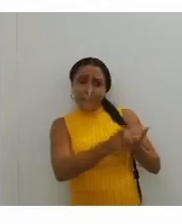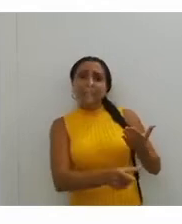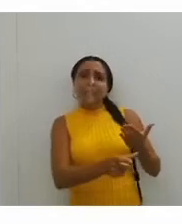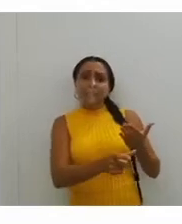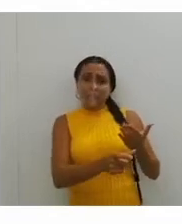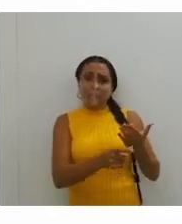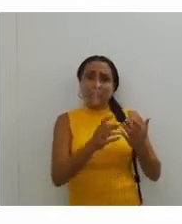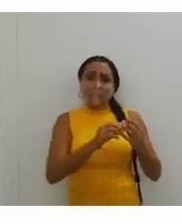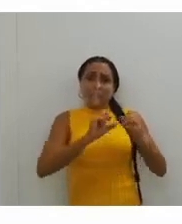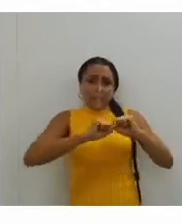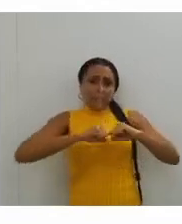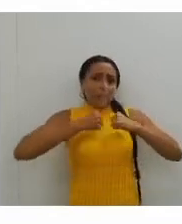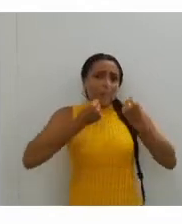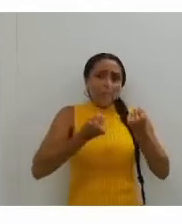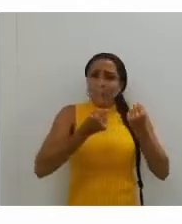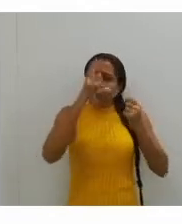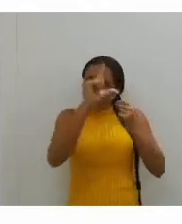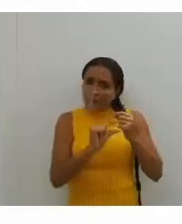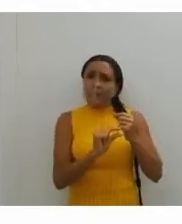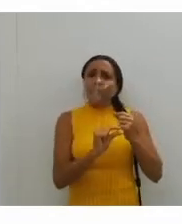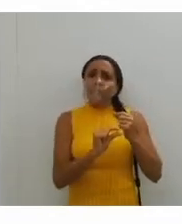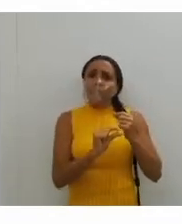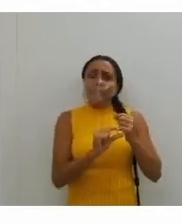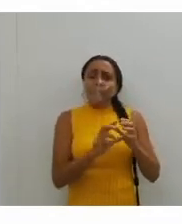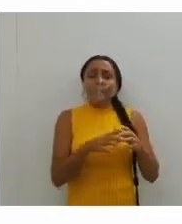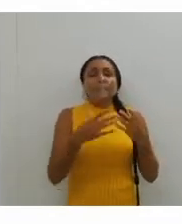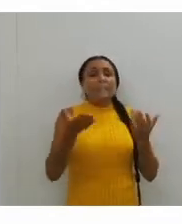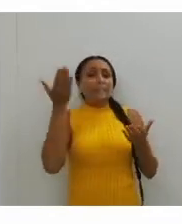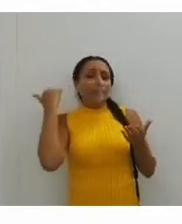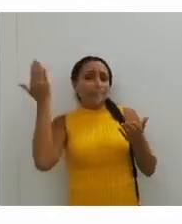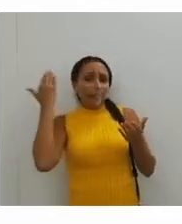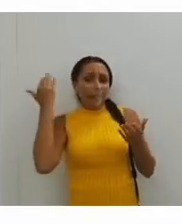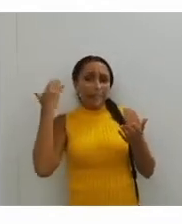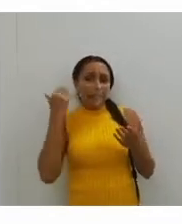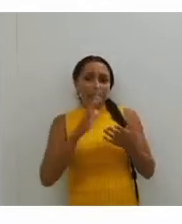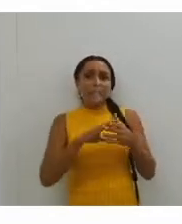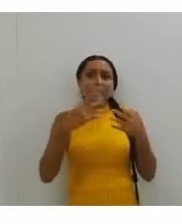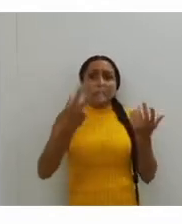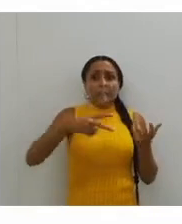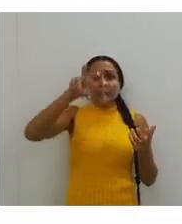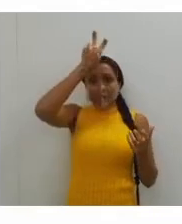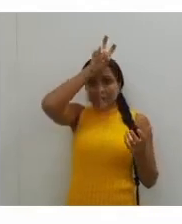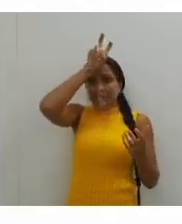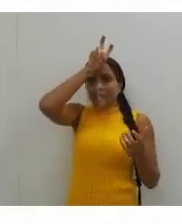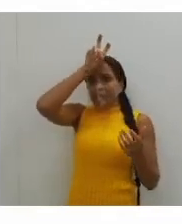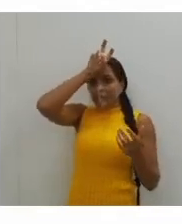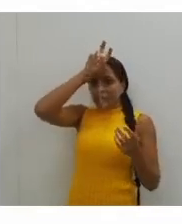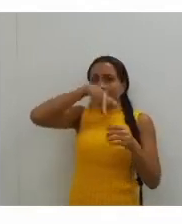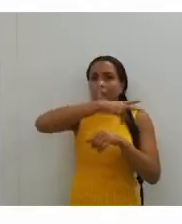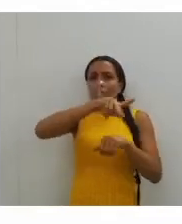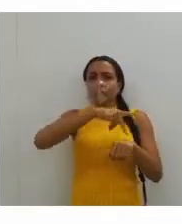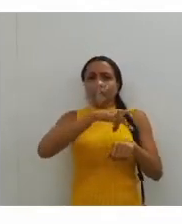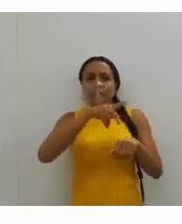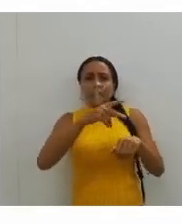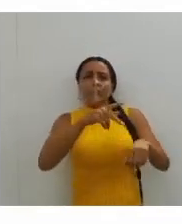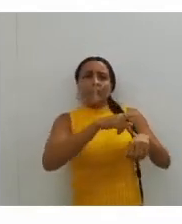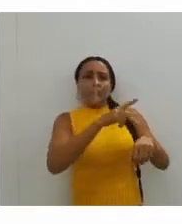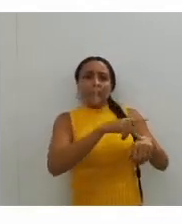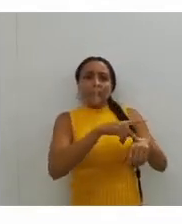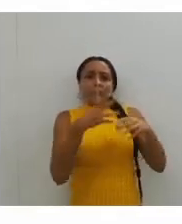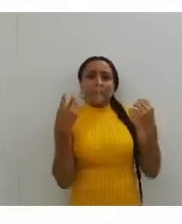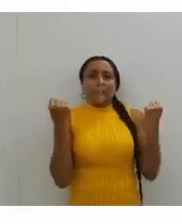ter menos esforço. Antigamente se tinha isso, lá no Egito, aquelas pedras com peso